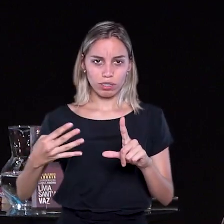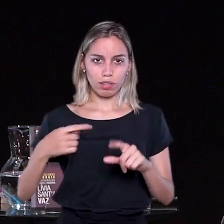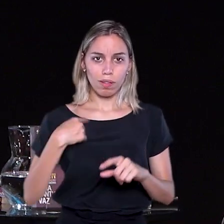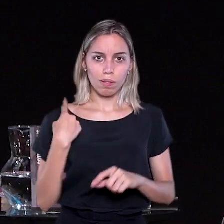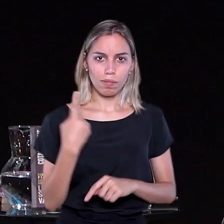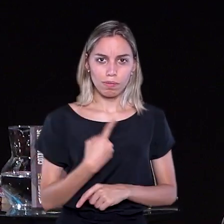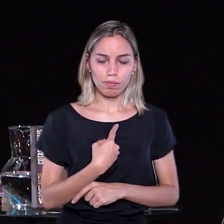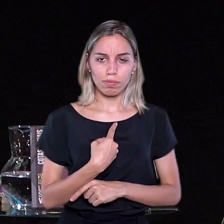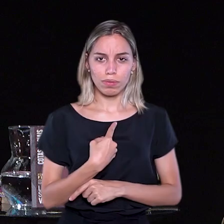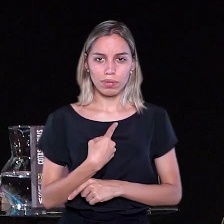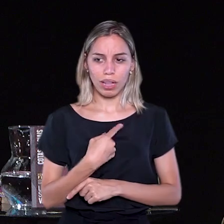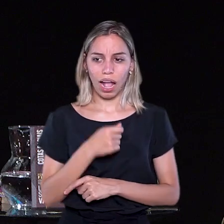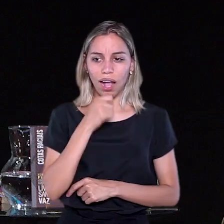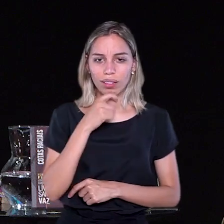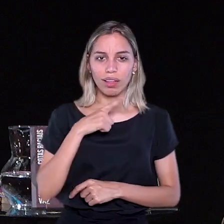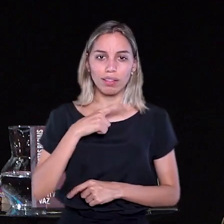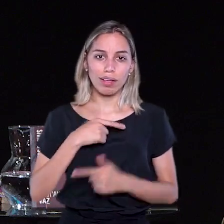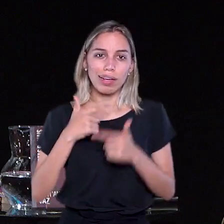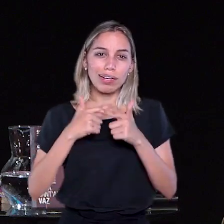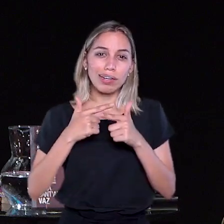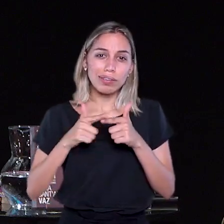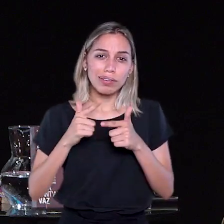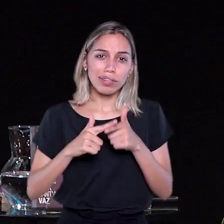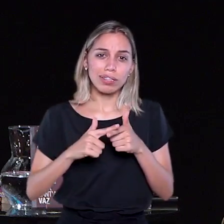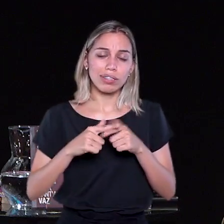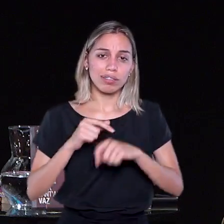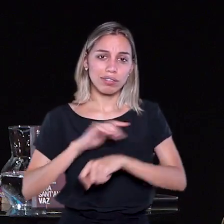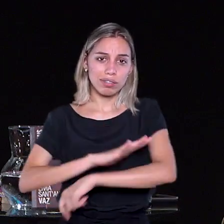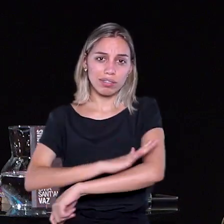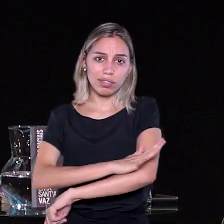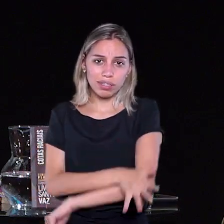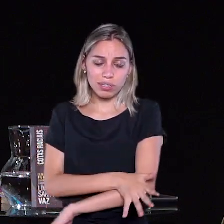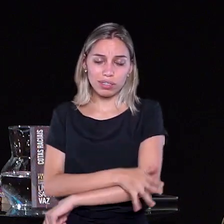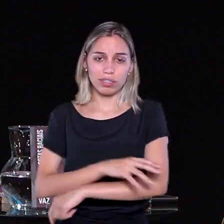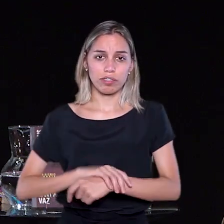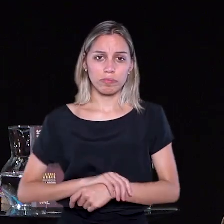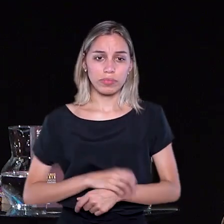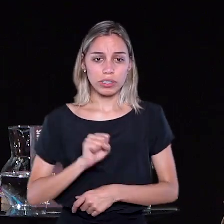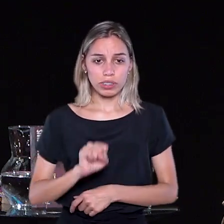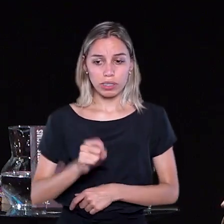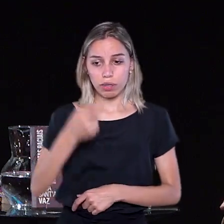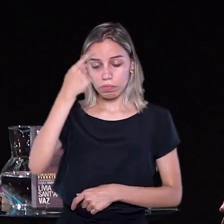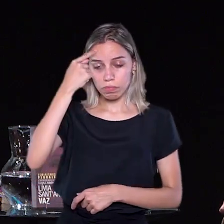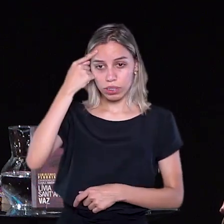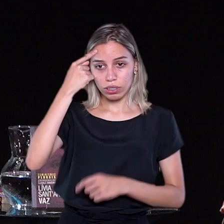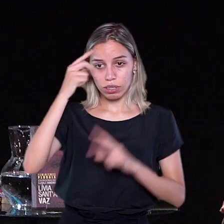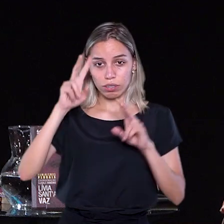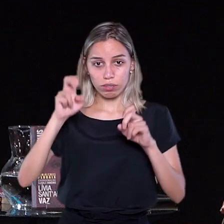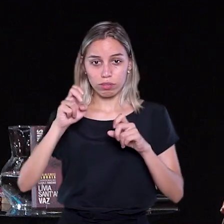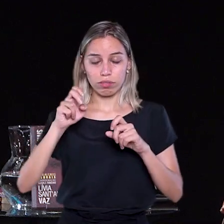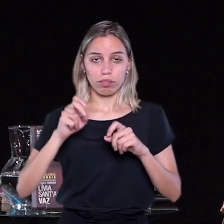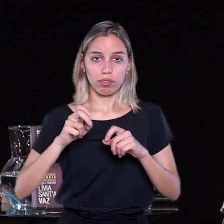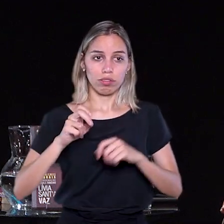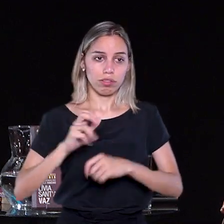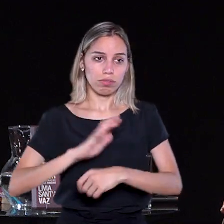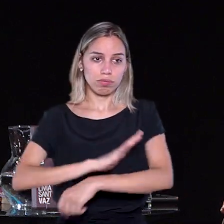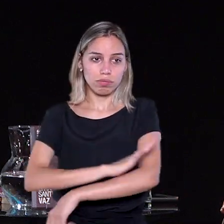engessadas por conta do racismo. E, se evoluem as políticas públicas de promoção da igualdade racial, o sexismo nos impede de